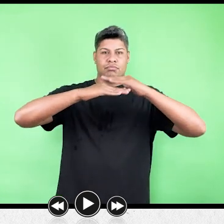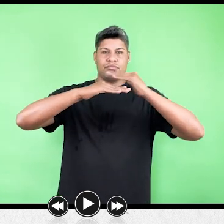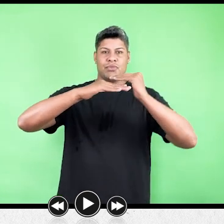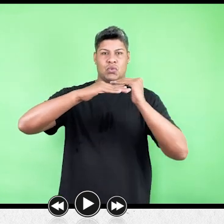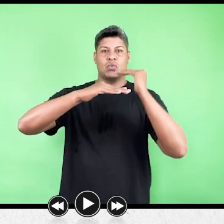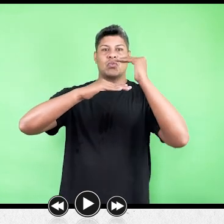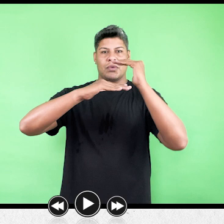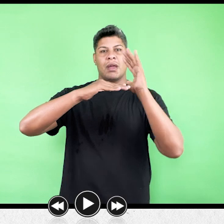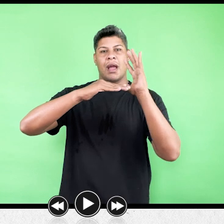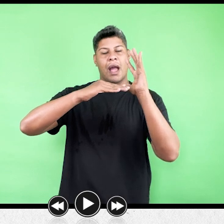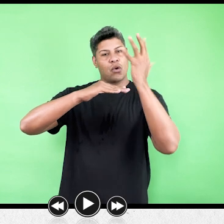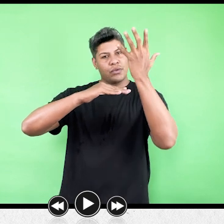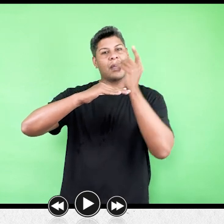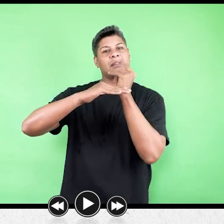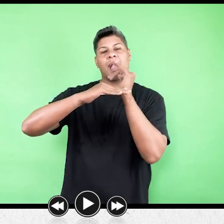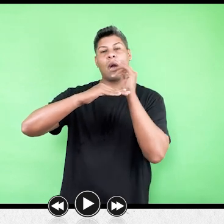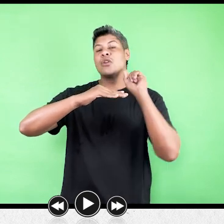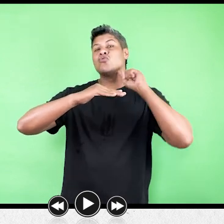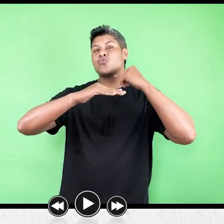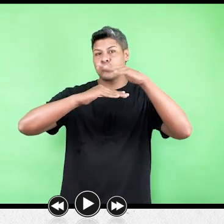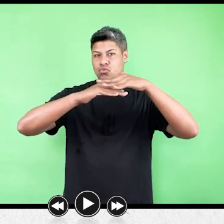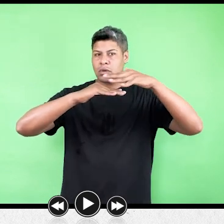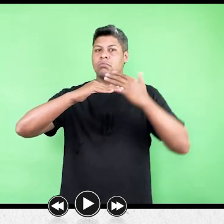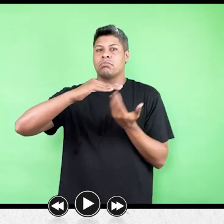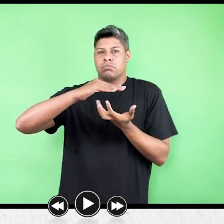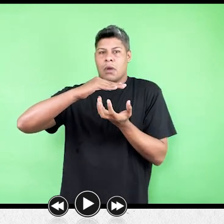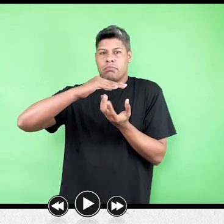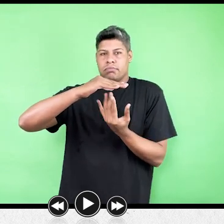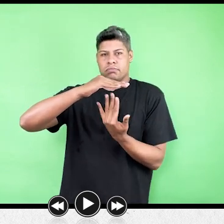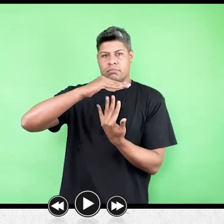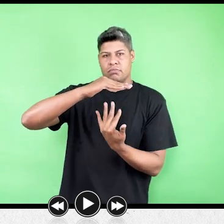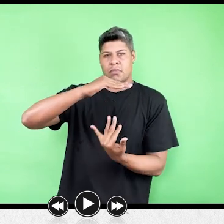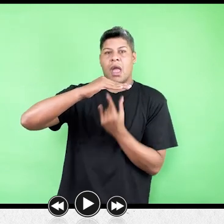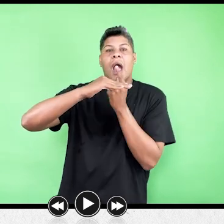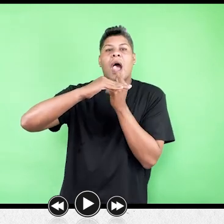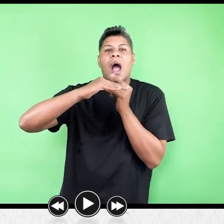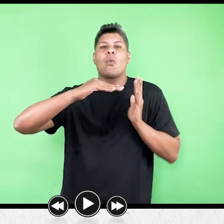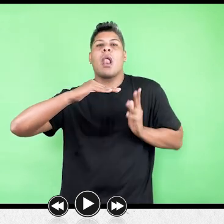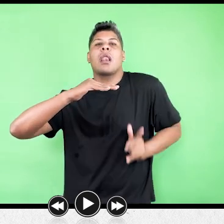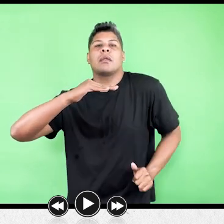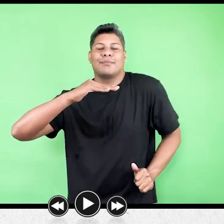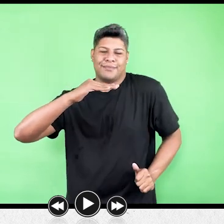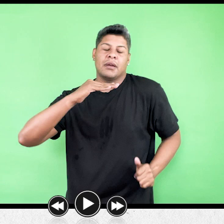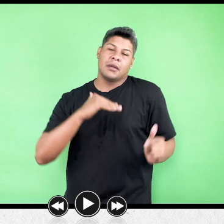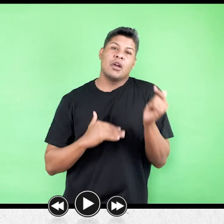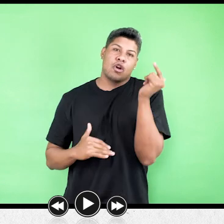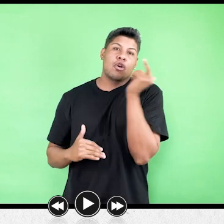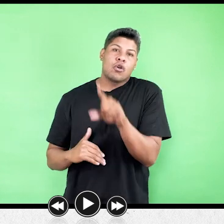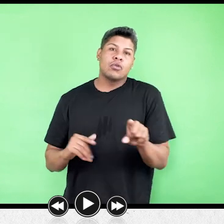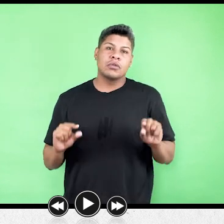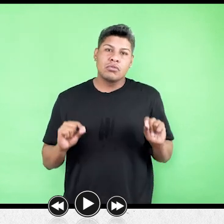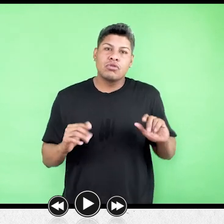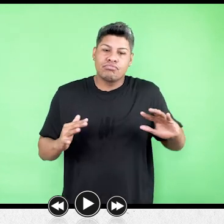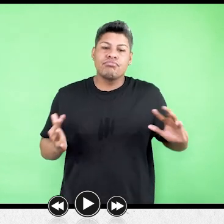provocar uma certa desinfecção da água com qualidade, né? Onde a gente vai ter ali uma atividade microbiológica bem grande que vai propiciar